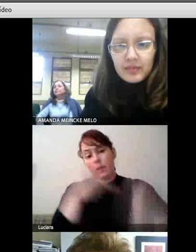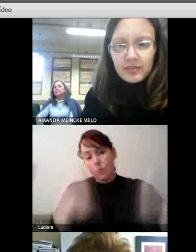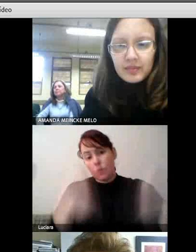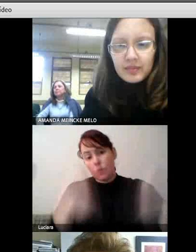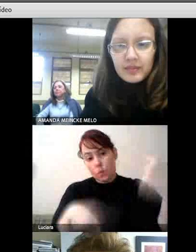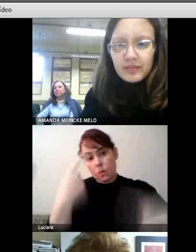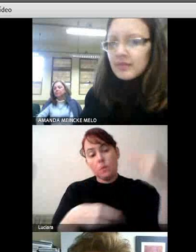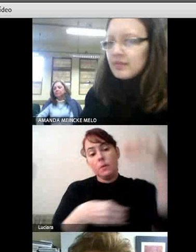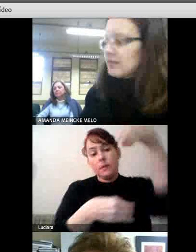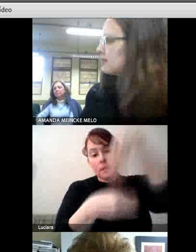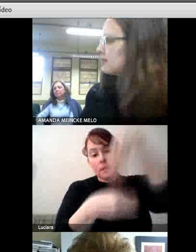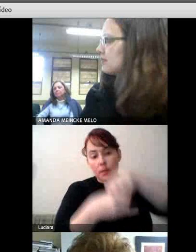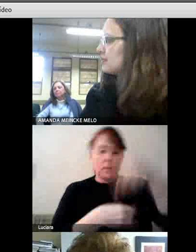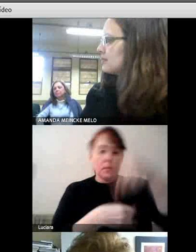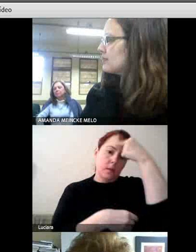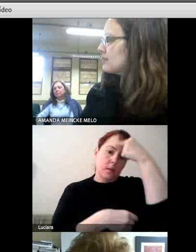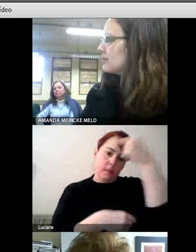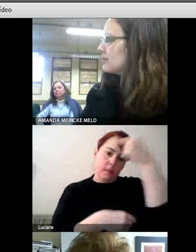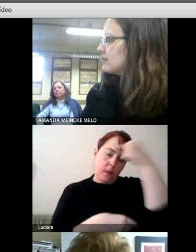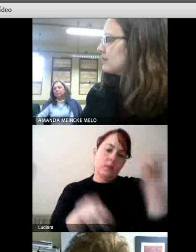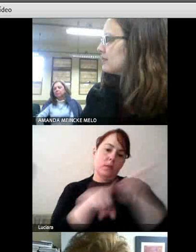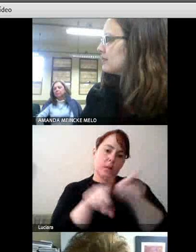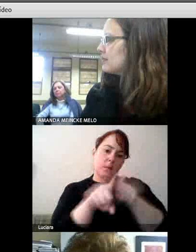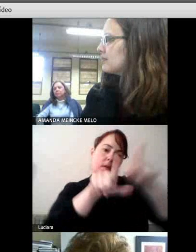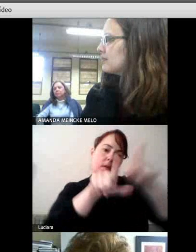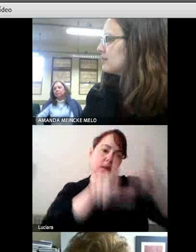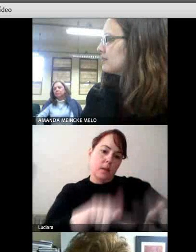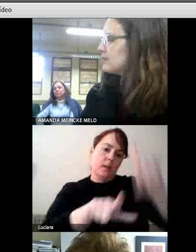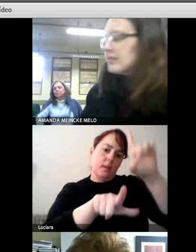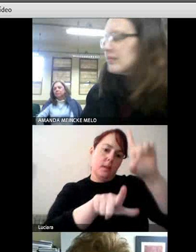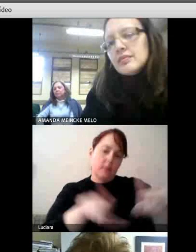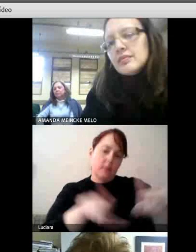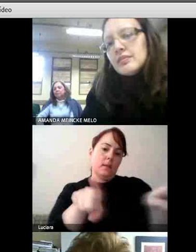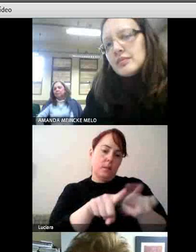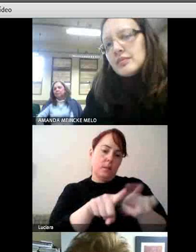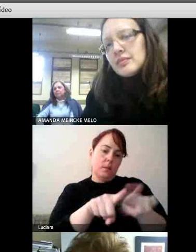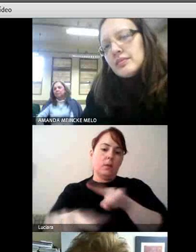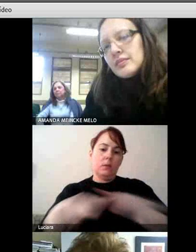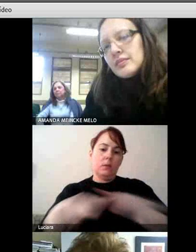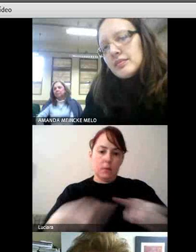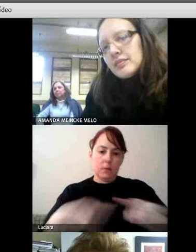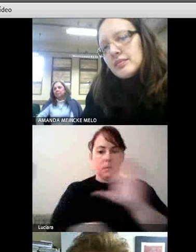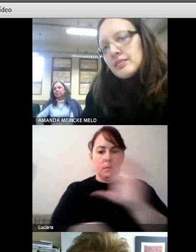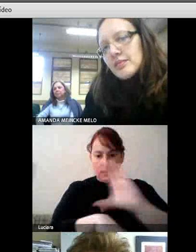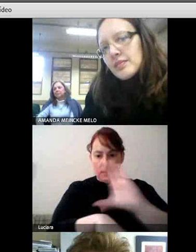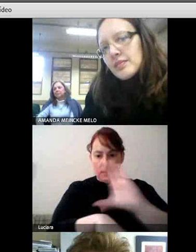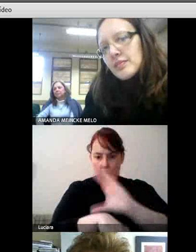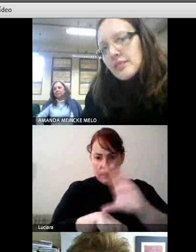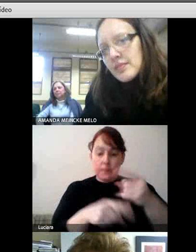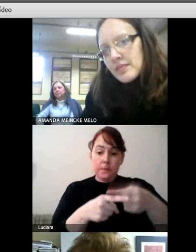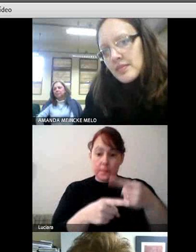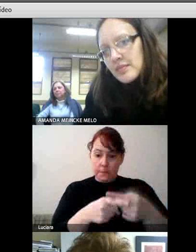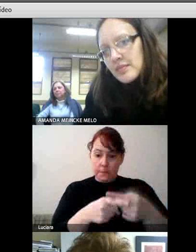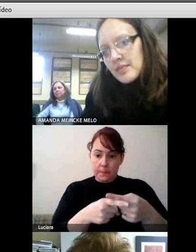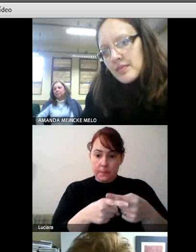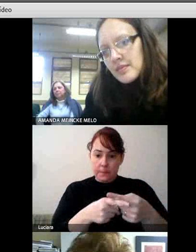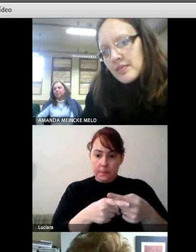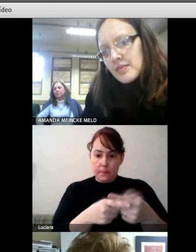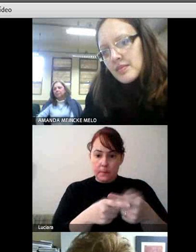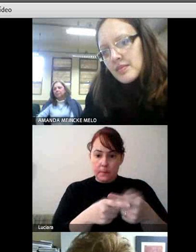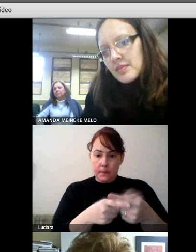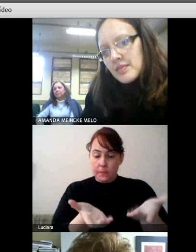com o laptop na mão? Não só crianças, jovens, adolescentes do ensino médio e da universidade. Então, esse problema tem que